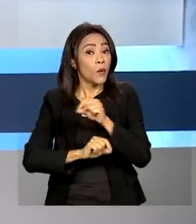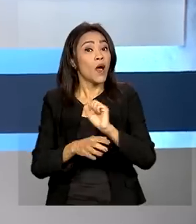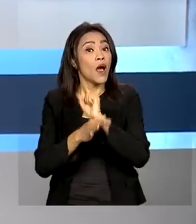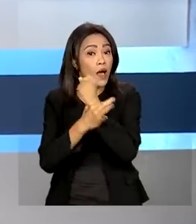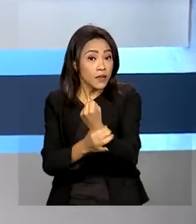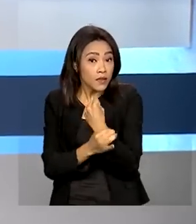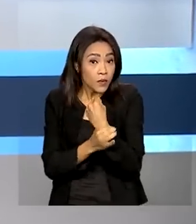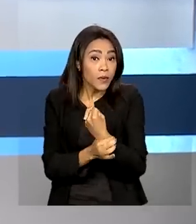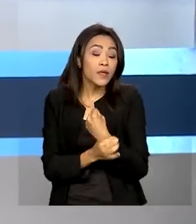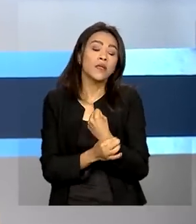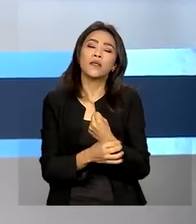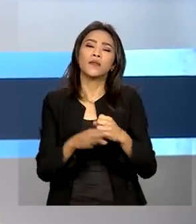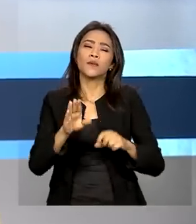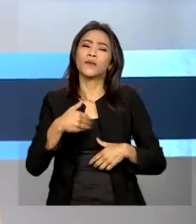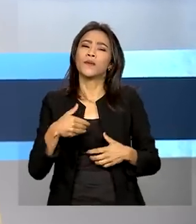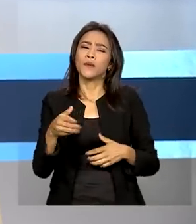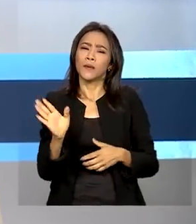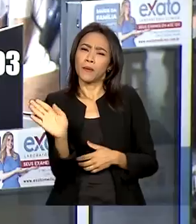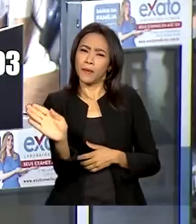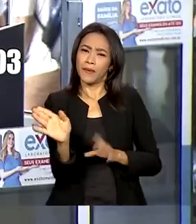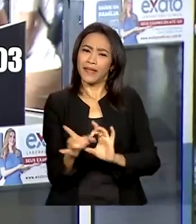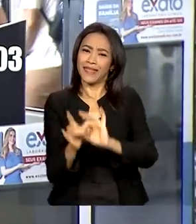lei do passe livre para idosos.